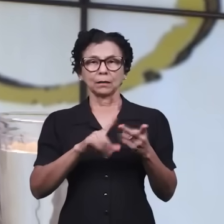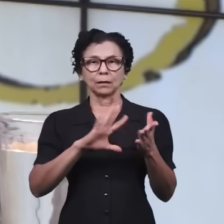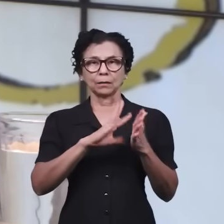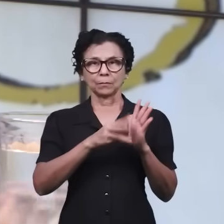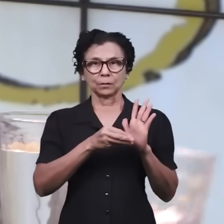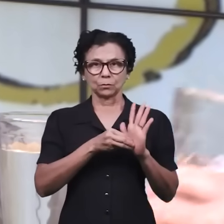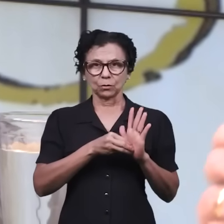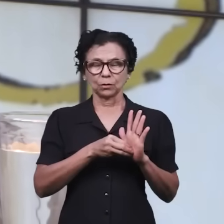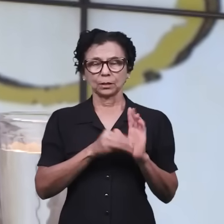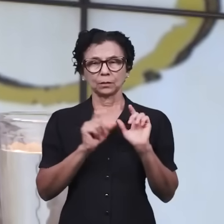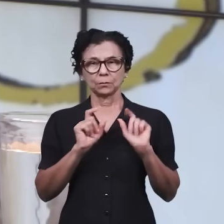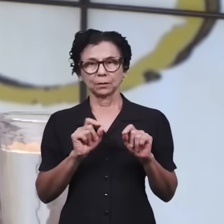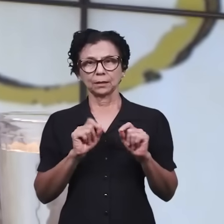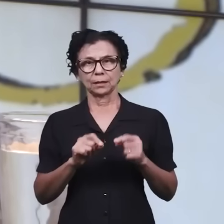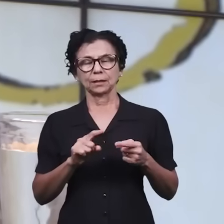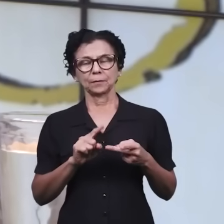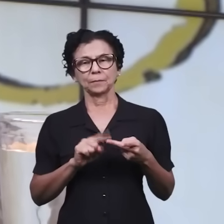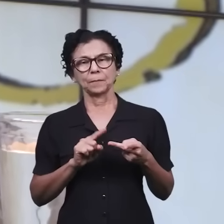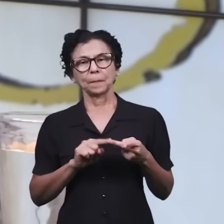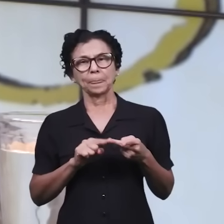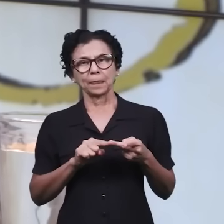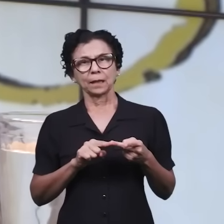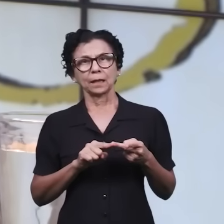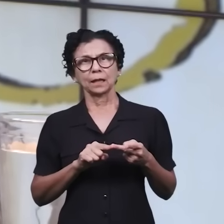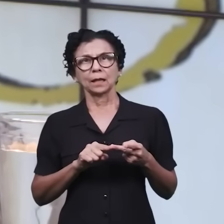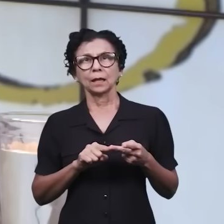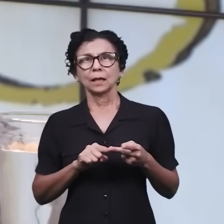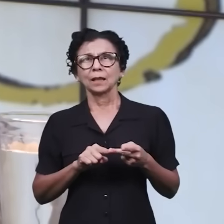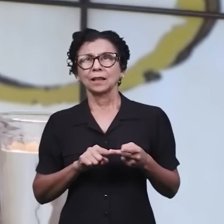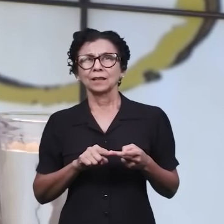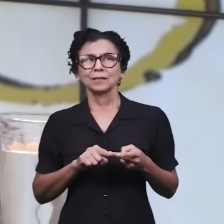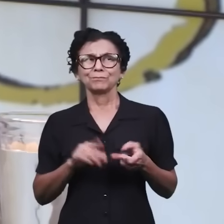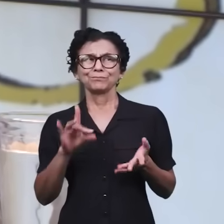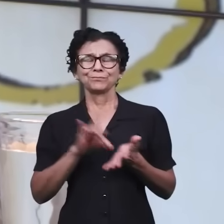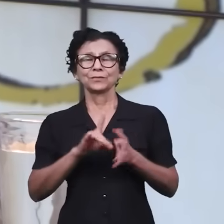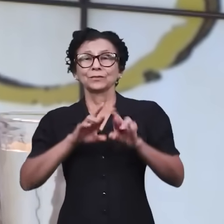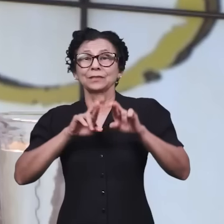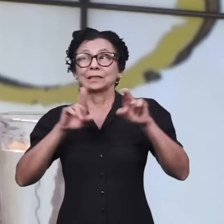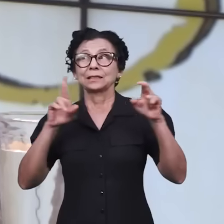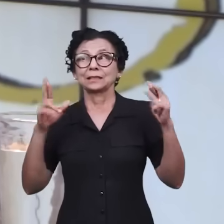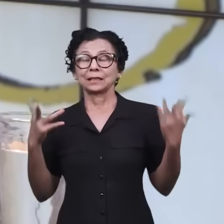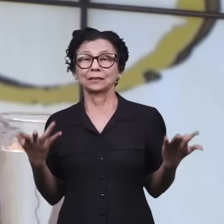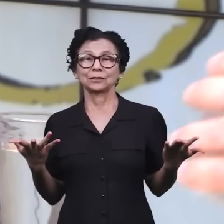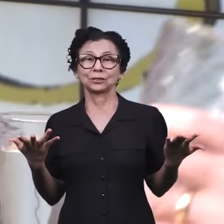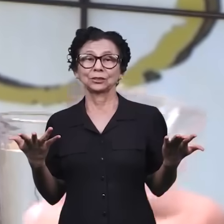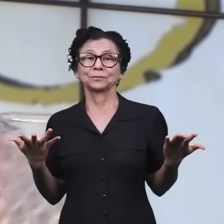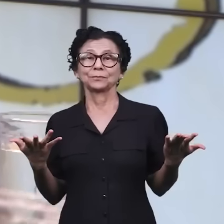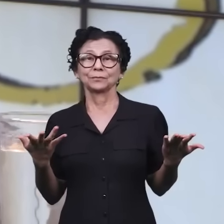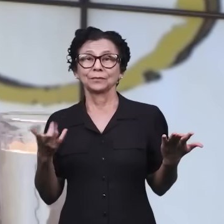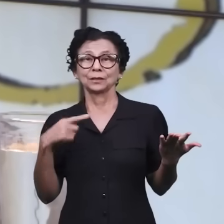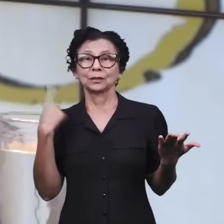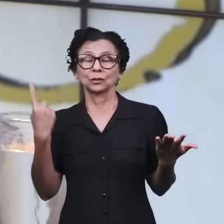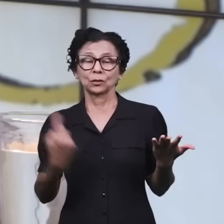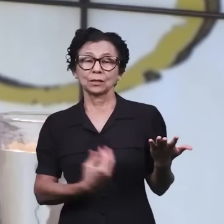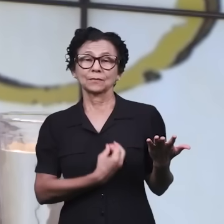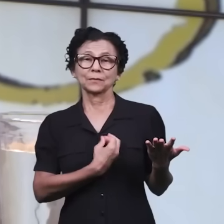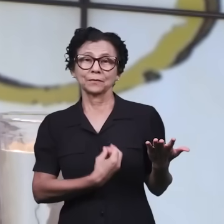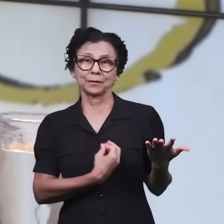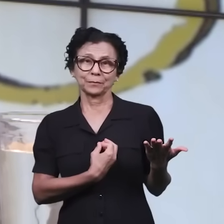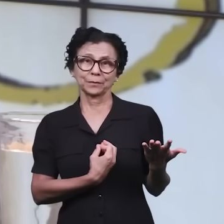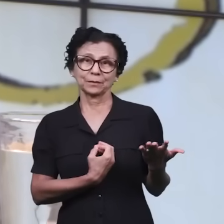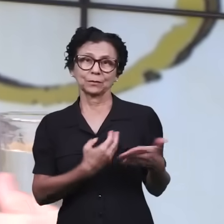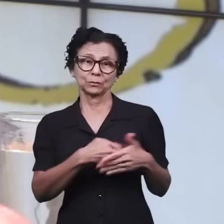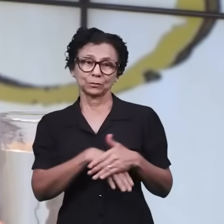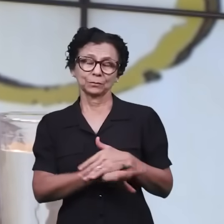muito interessantes. É que a Amazônia é uma realidade totalmente diferente de tudo aquilo que nós estamos acostumados. Então,